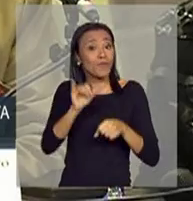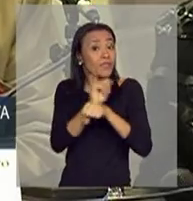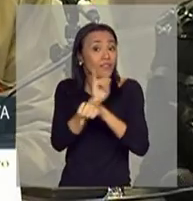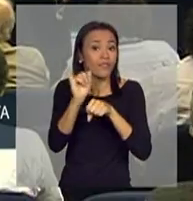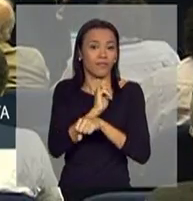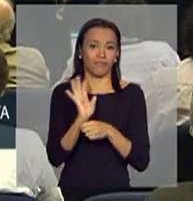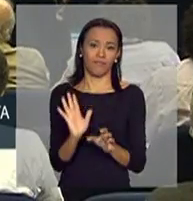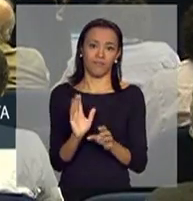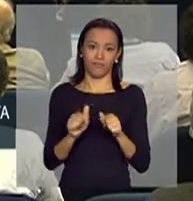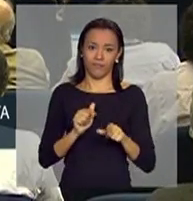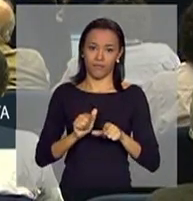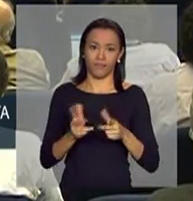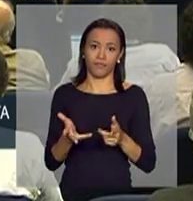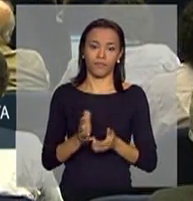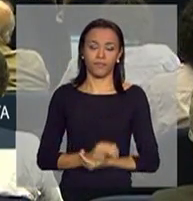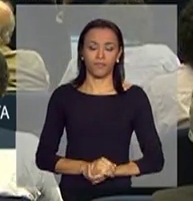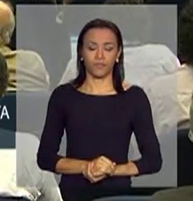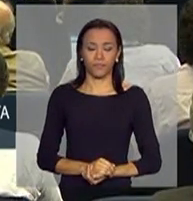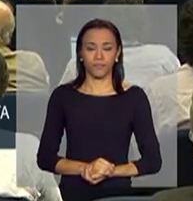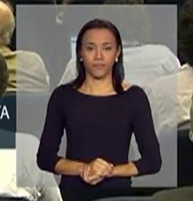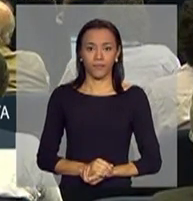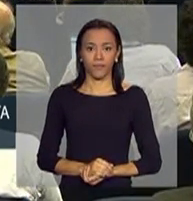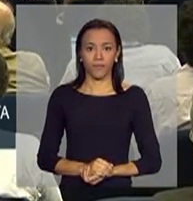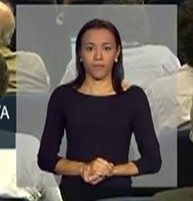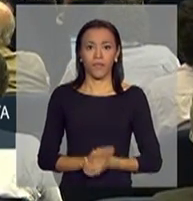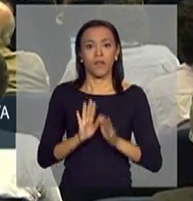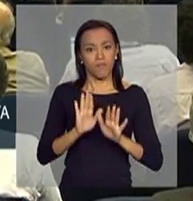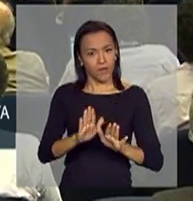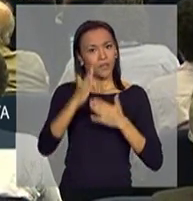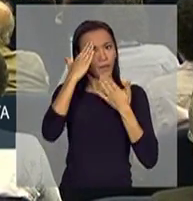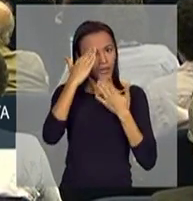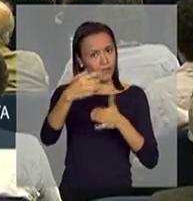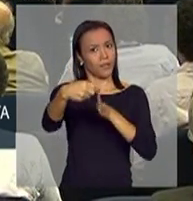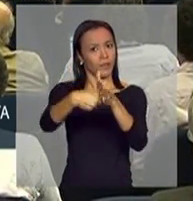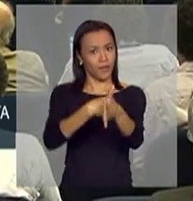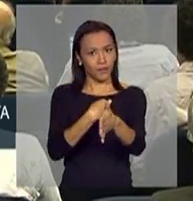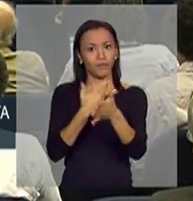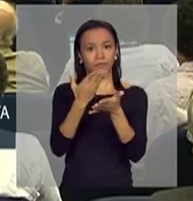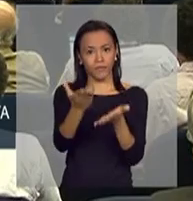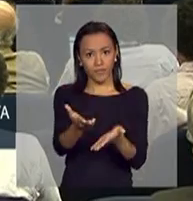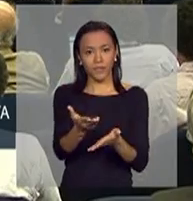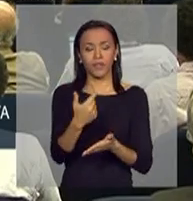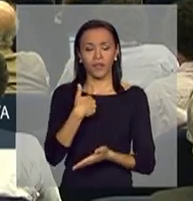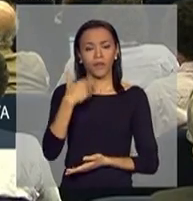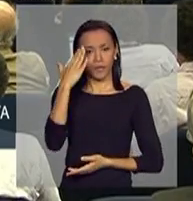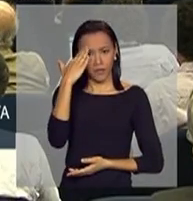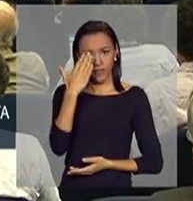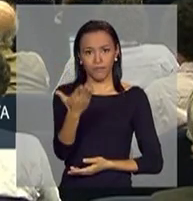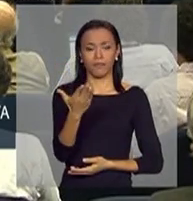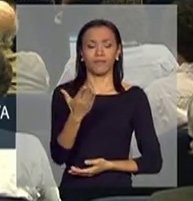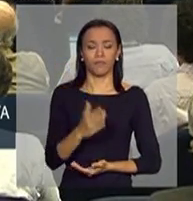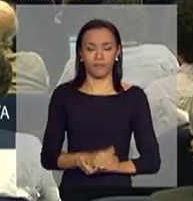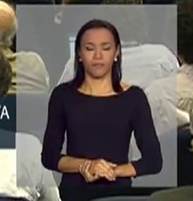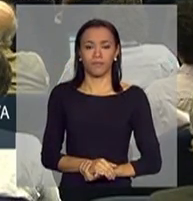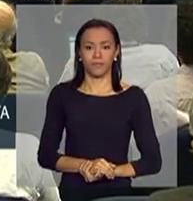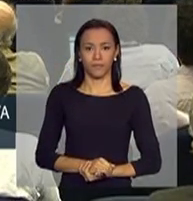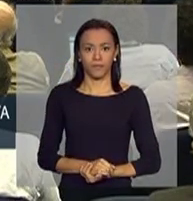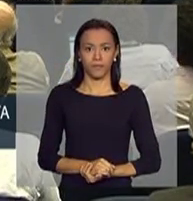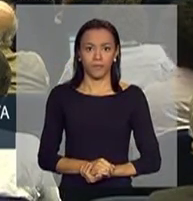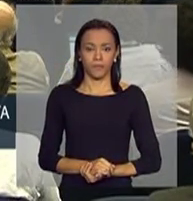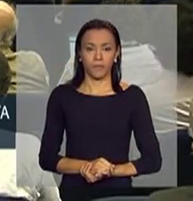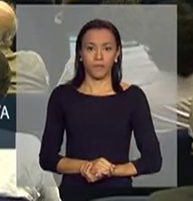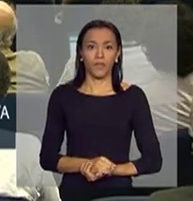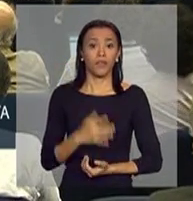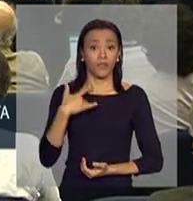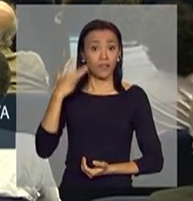estratégia. Muito bem. Mas eu agradeço a pergunta, viu? Eu agradeço a sua pergunta. Agradeço a sua pergunta